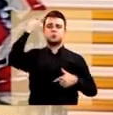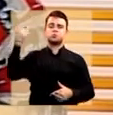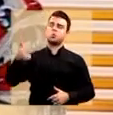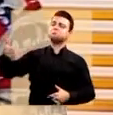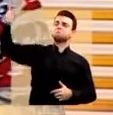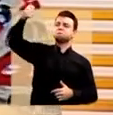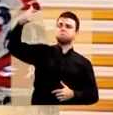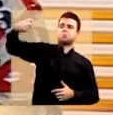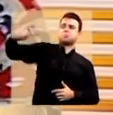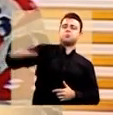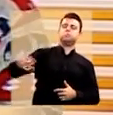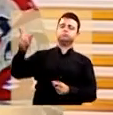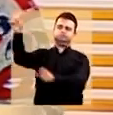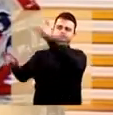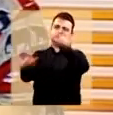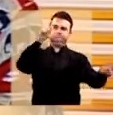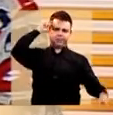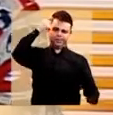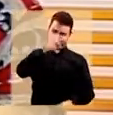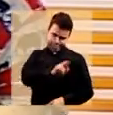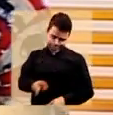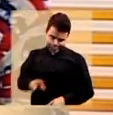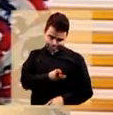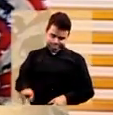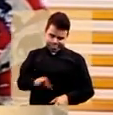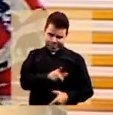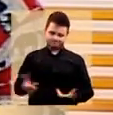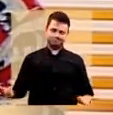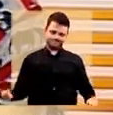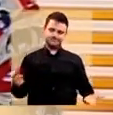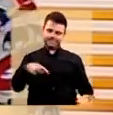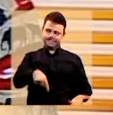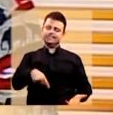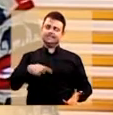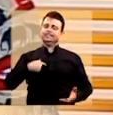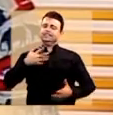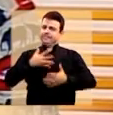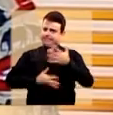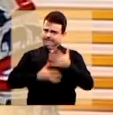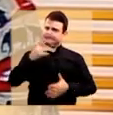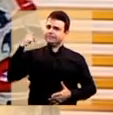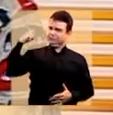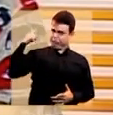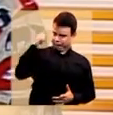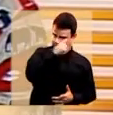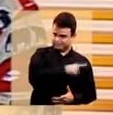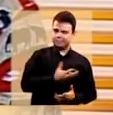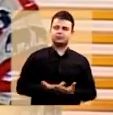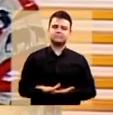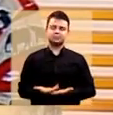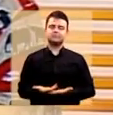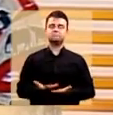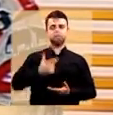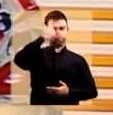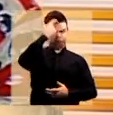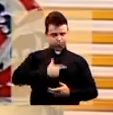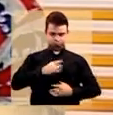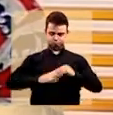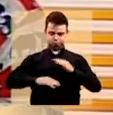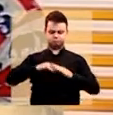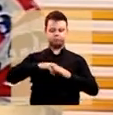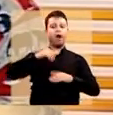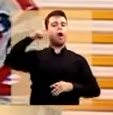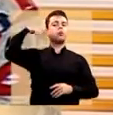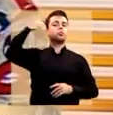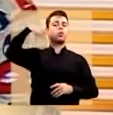primeiro plano como artista rio-pretense, né? Entendi. Então, de não ter essa referência já é uma coisa complicada, porque a profissão de